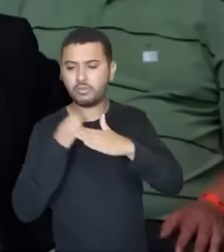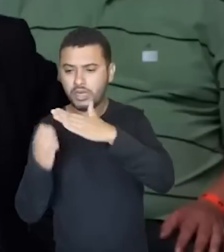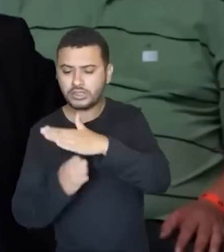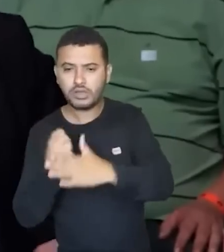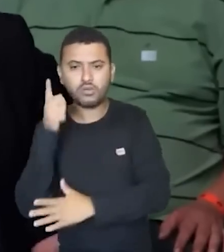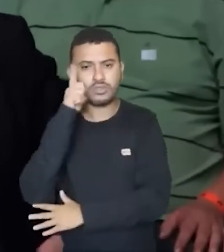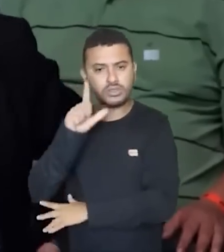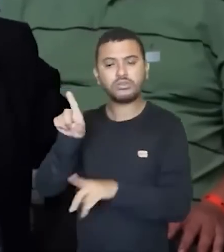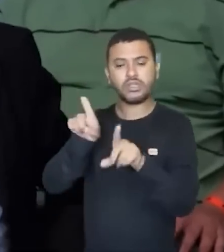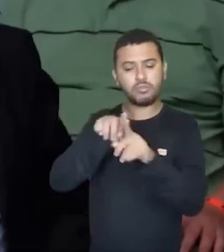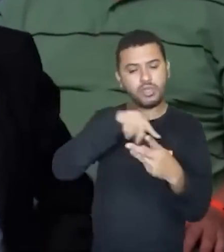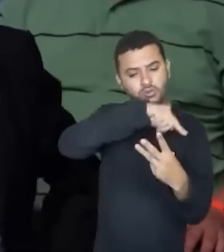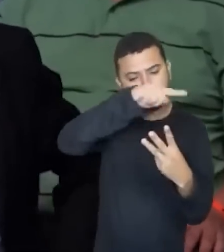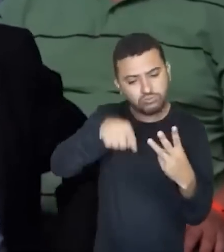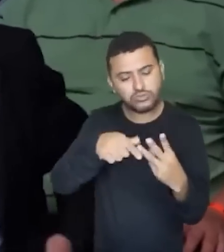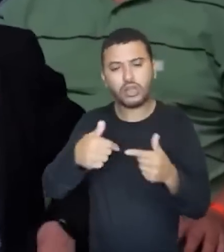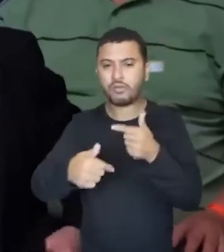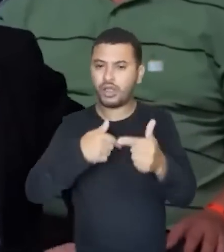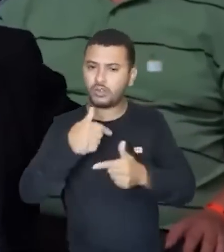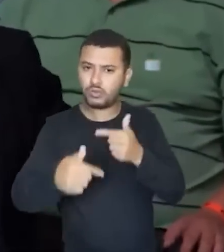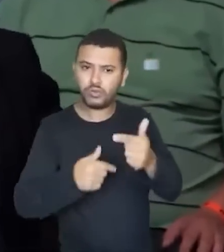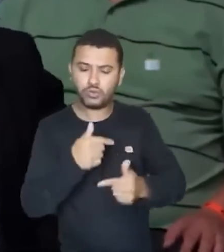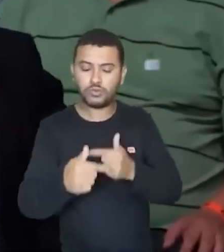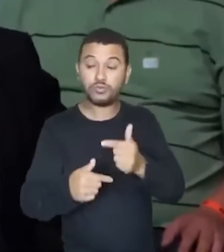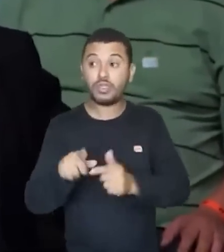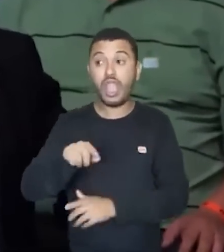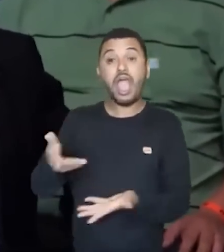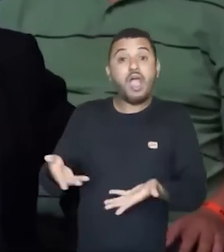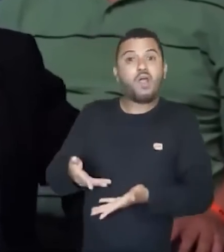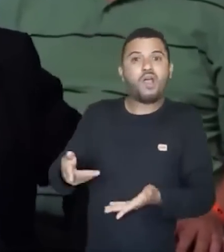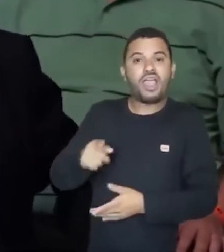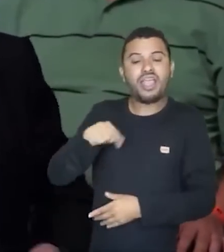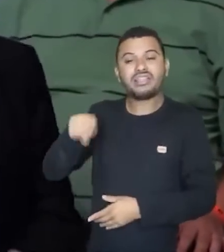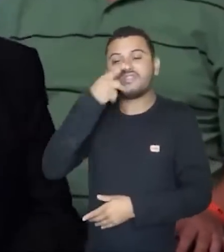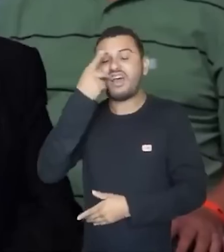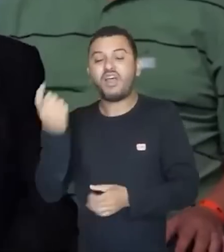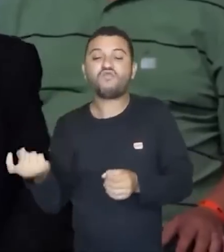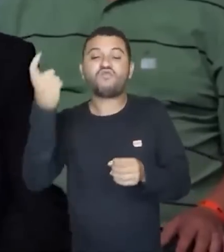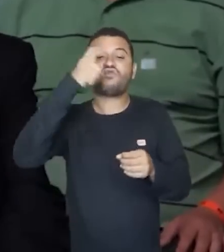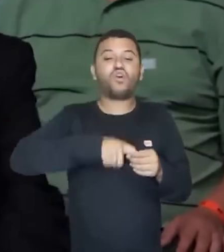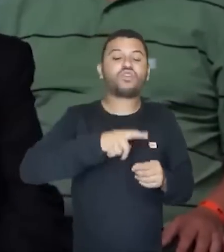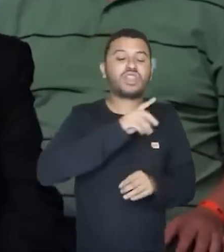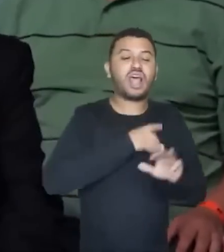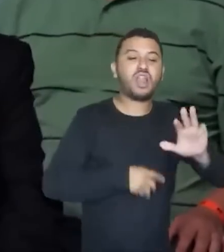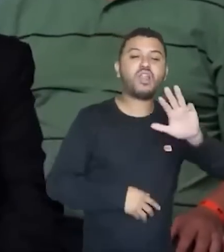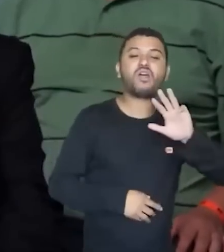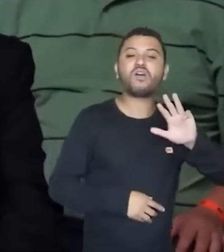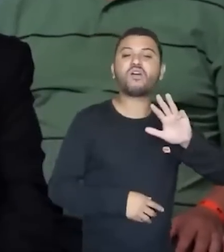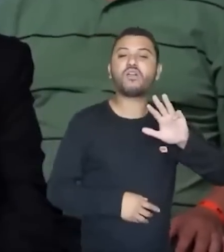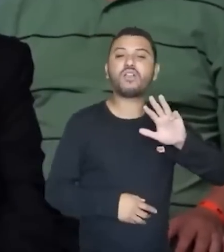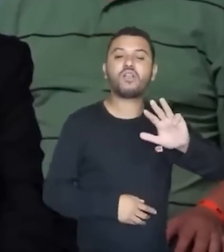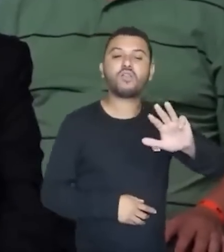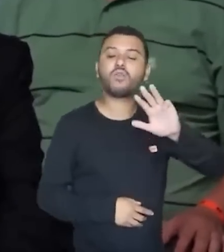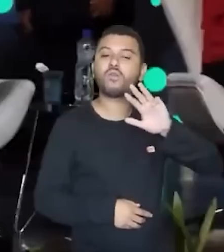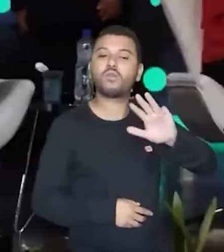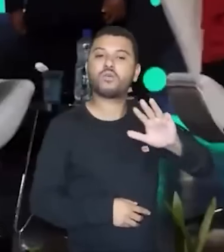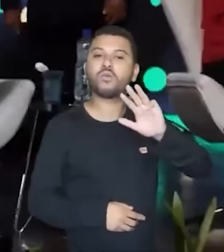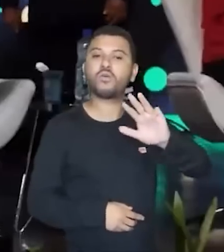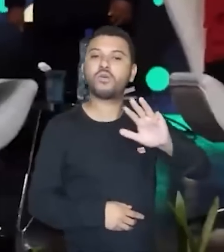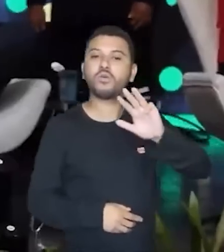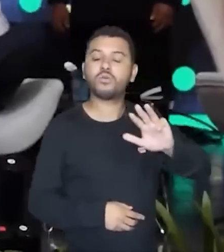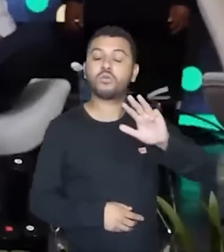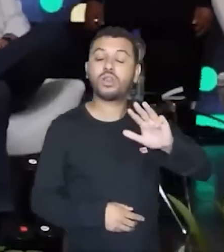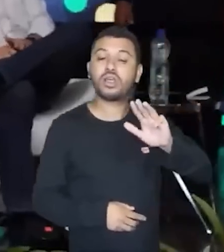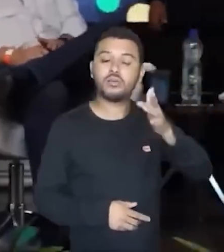ganhou. E agora ele diz que Lula vai voltar. Vai voltar o Lula, que a dona Lindu pariu,